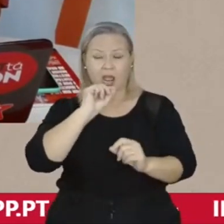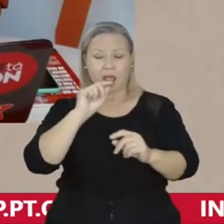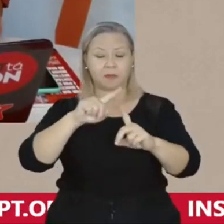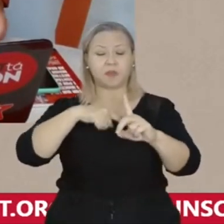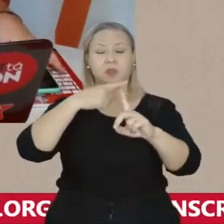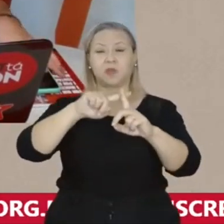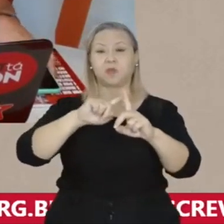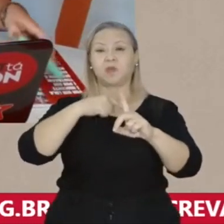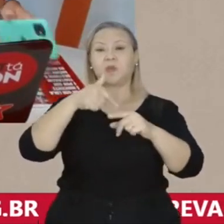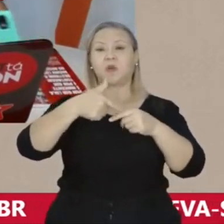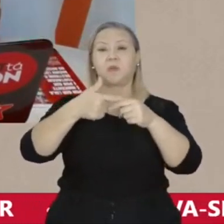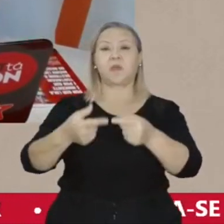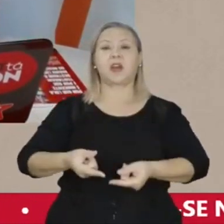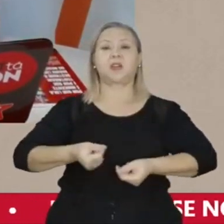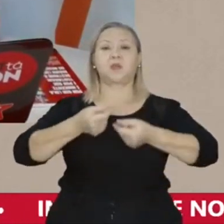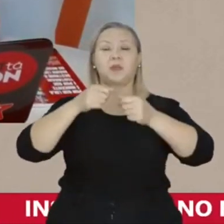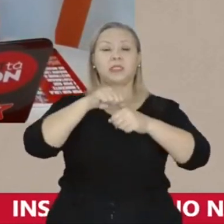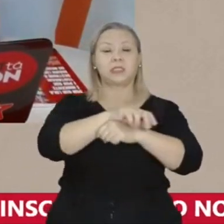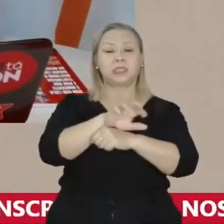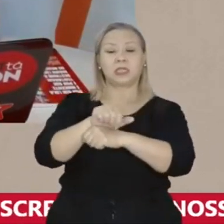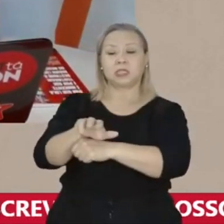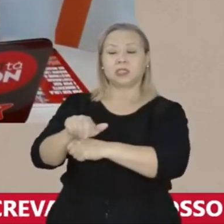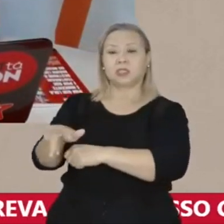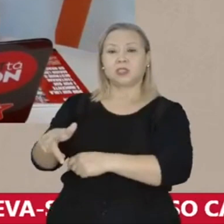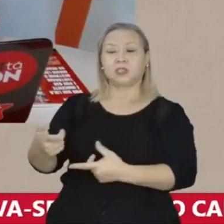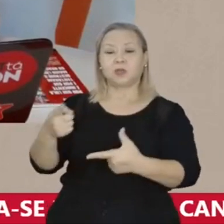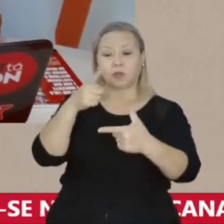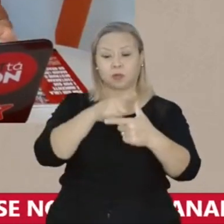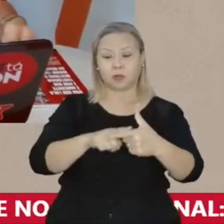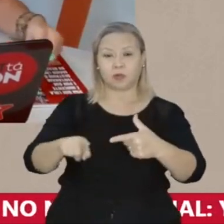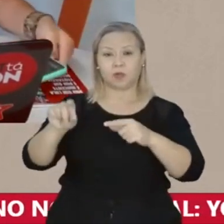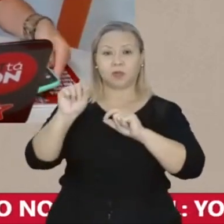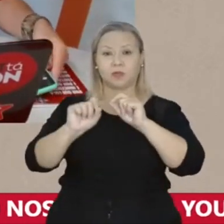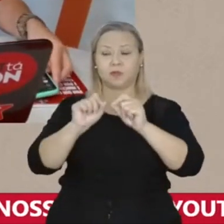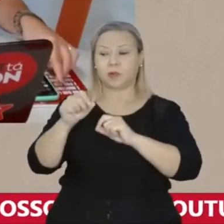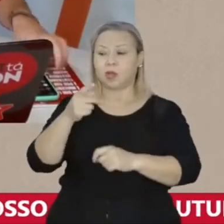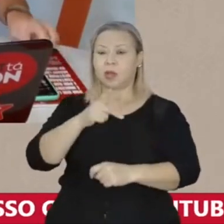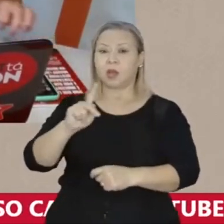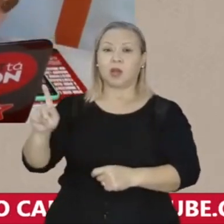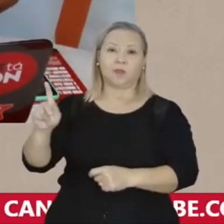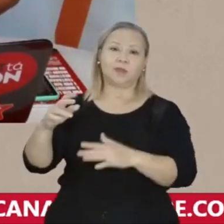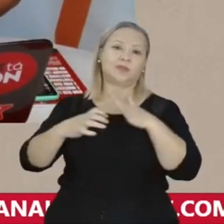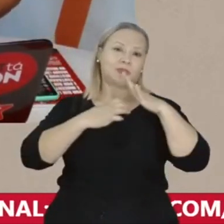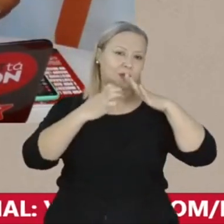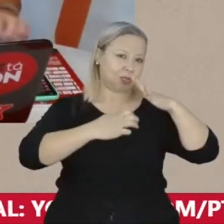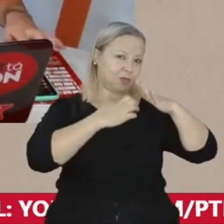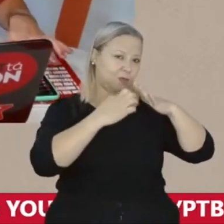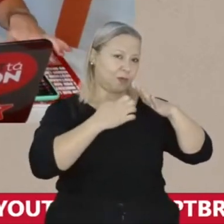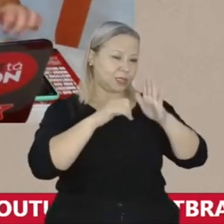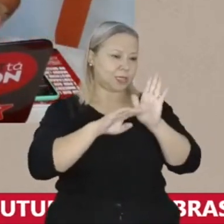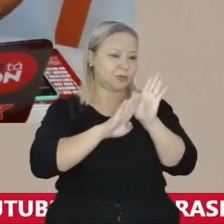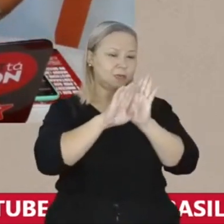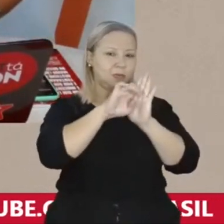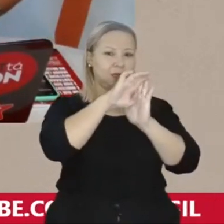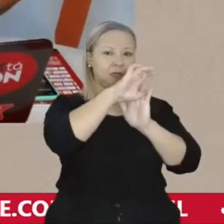petróleo e distribui esses lucros sob a forma de dividendos, especialmente para os seus acionistas privados na Bolsa de Nova York.